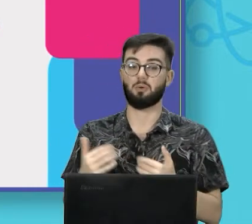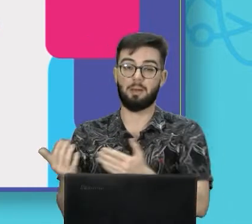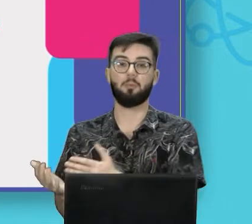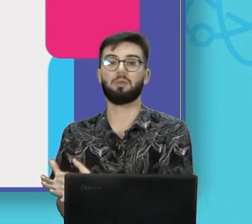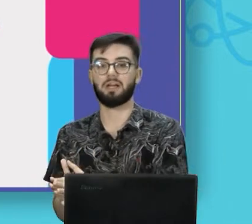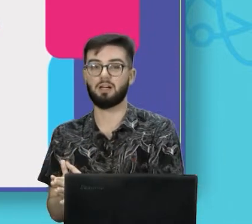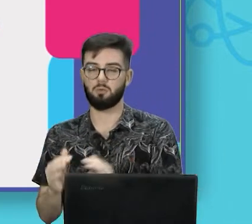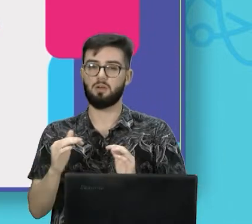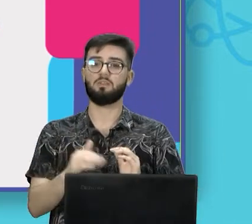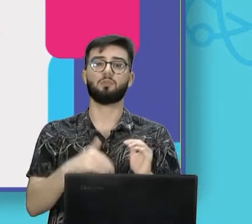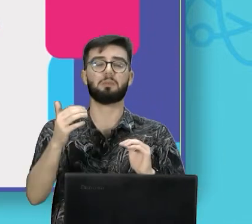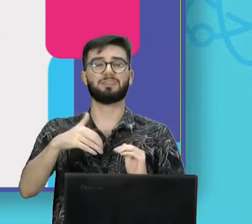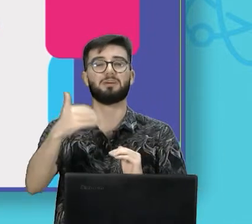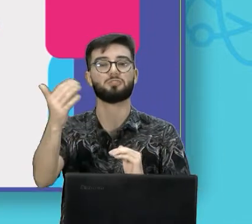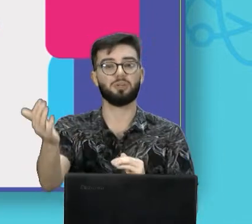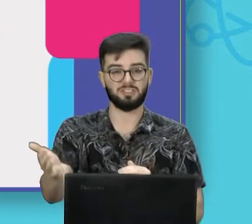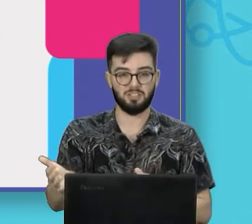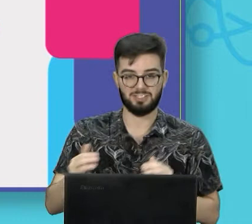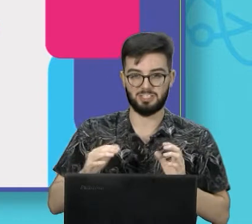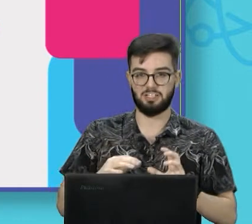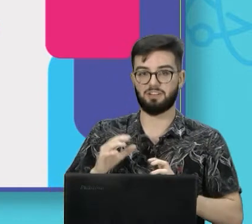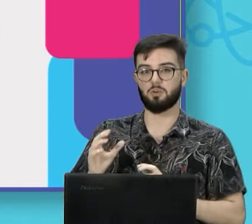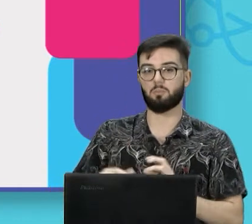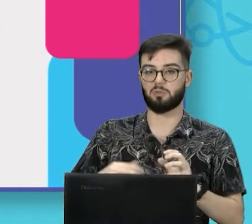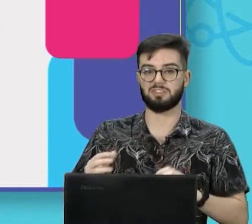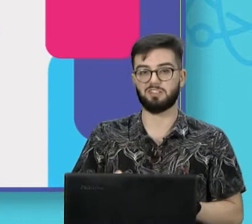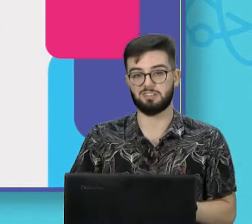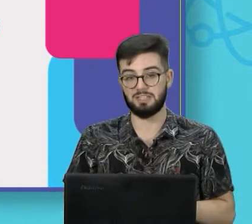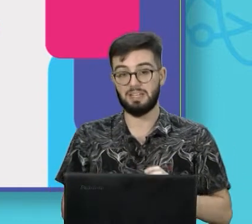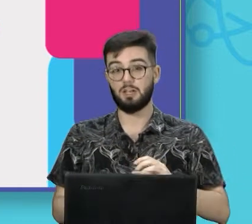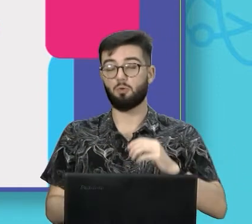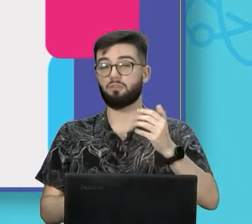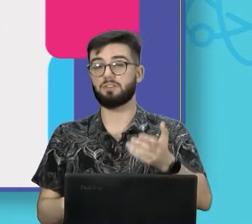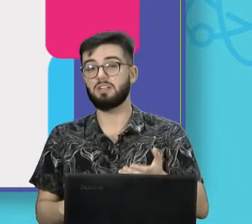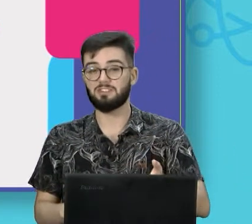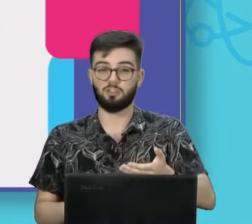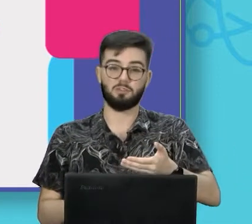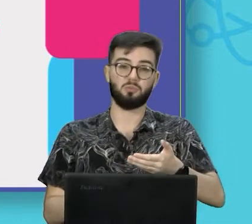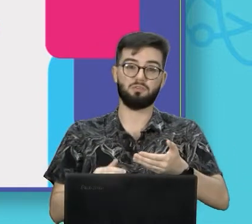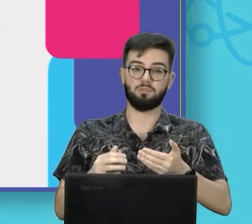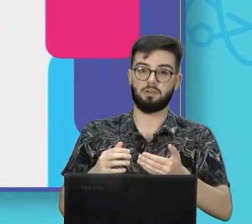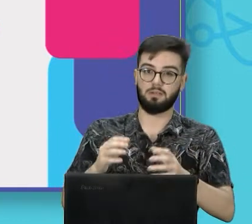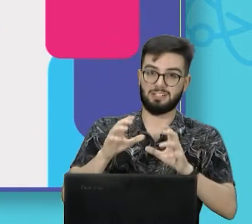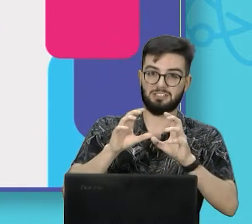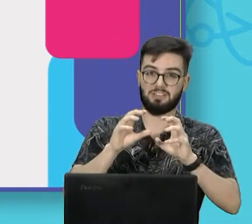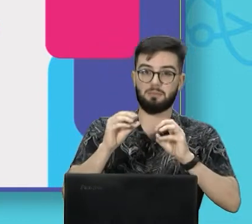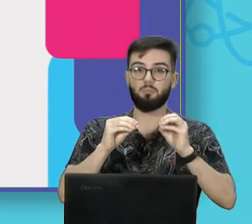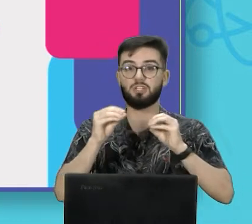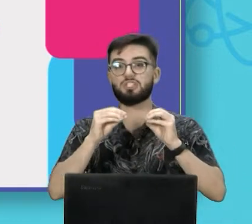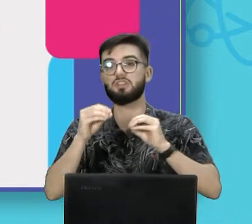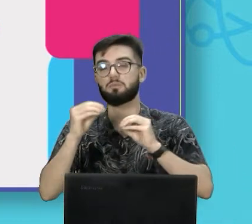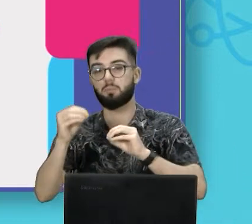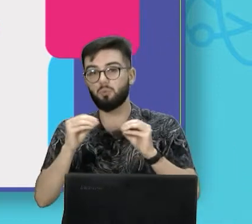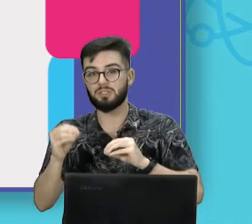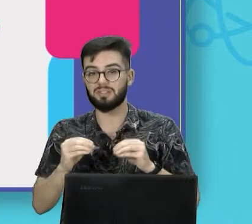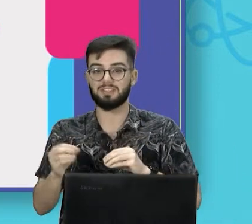estado brasileiro Republicano Vamos passar mais dois anos a gente ela vai ter um processo de conflitos nós vamos a gente vai ter muitas disputas